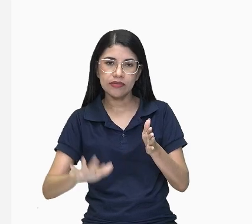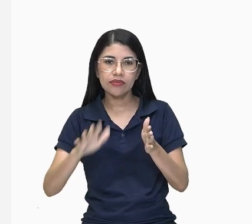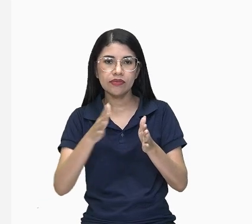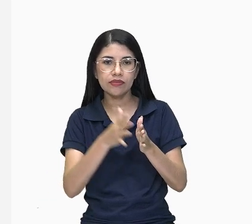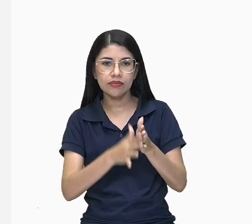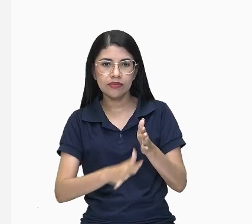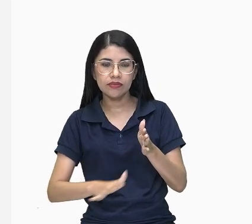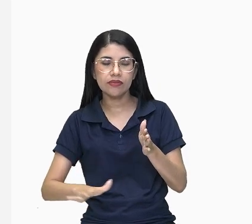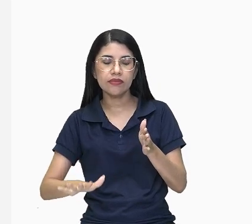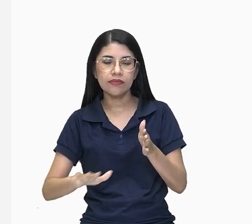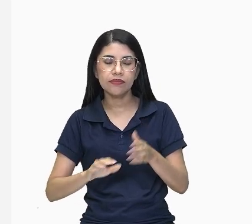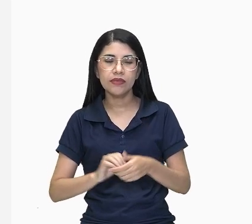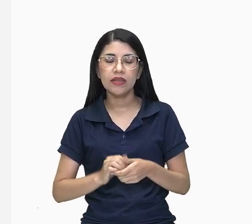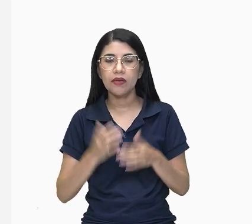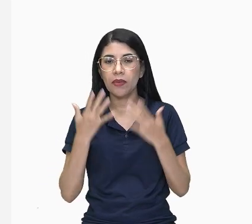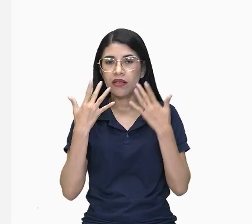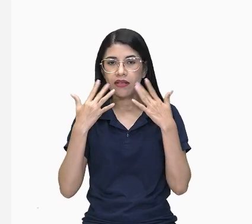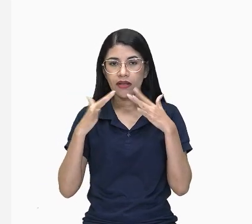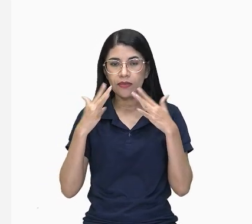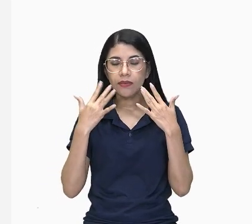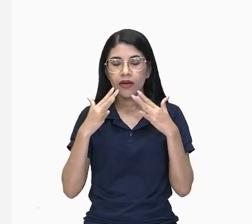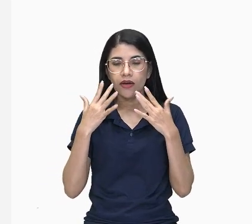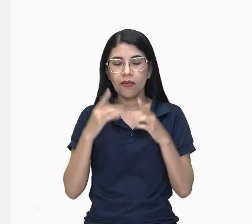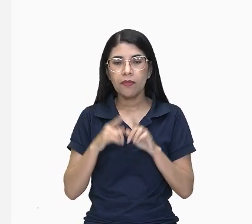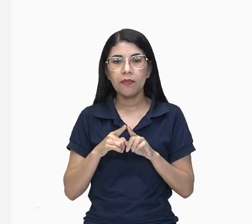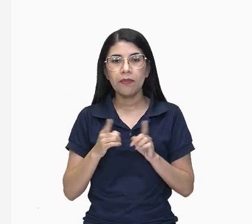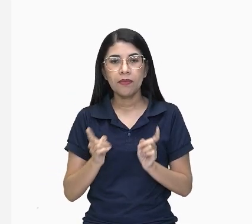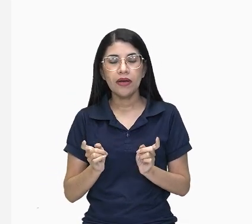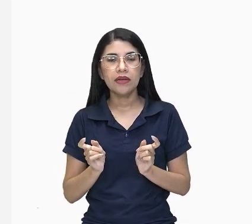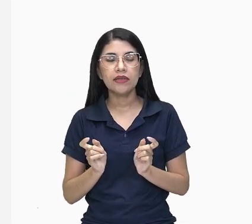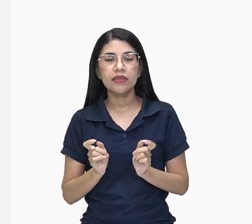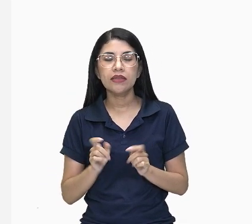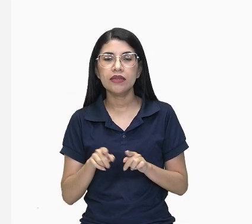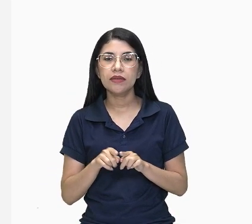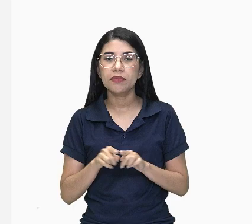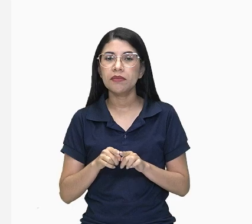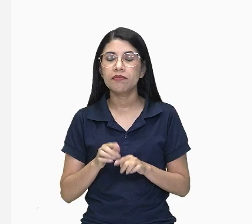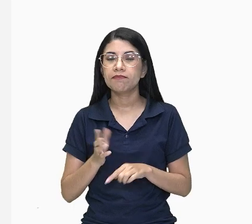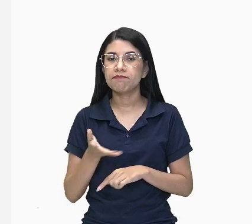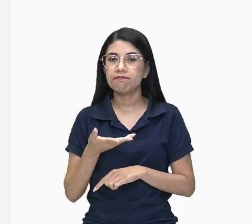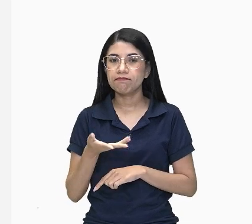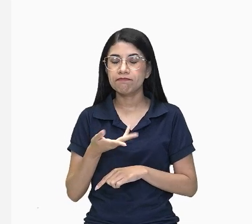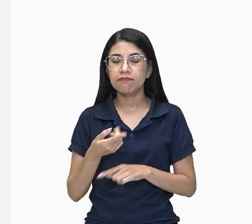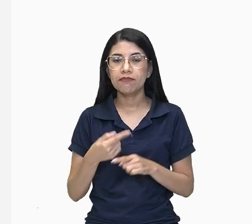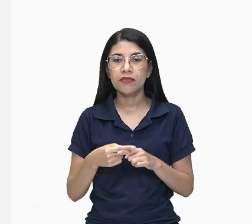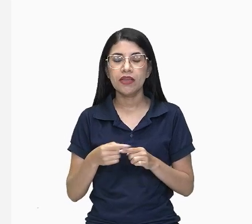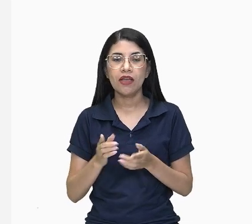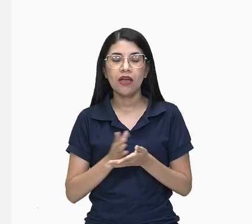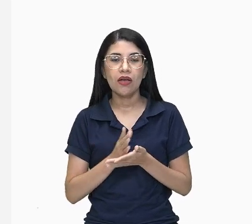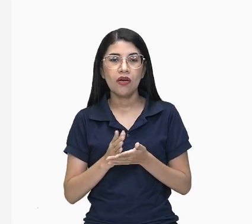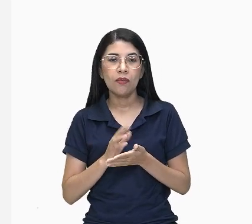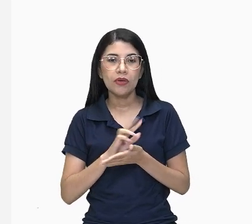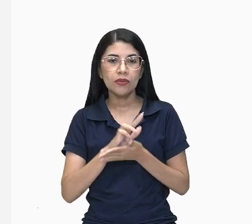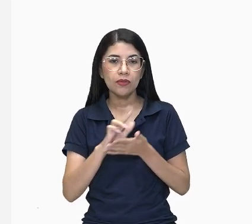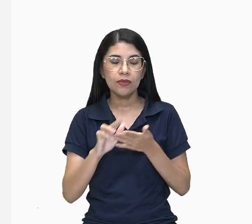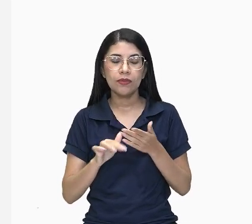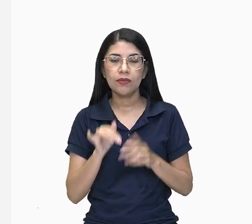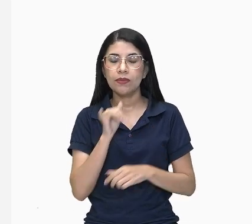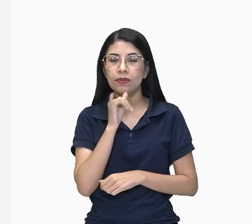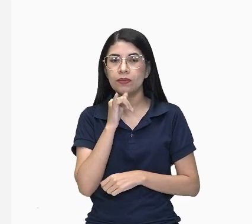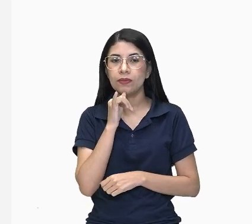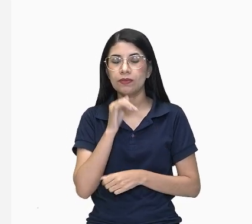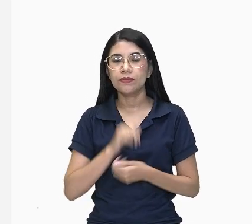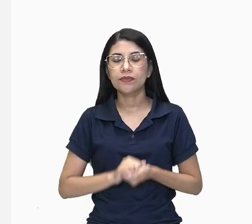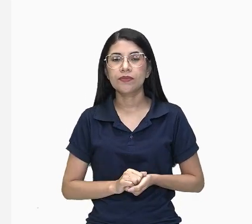é um fenômeno natural, mas que também é acelerado por alguns fatores, como, por exemplo,